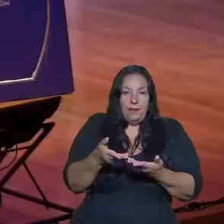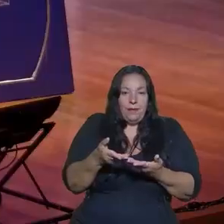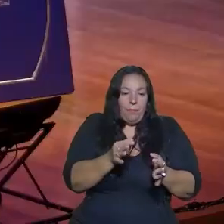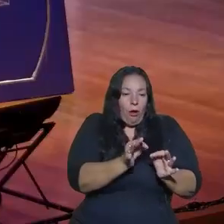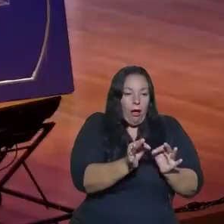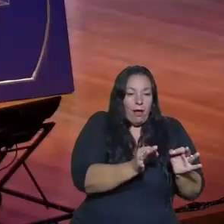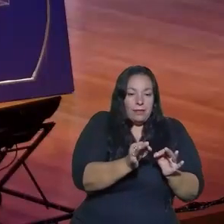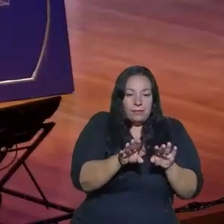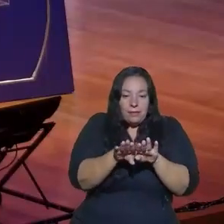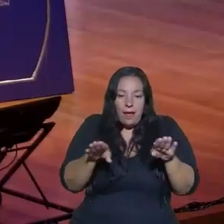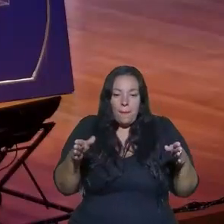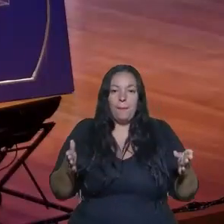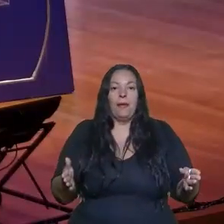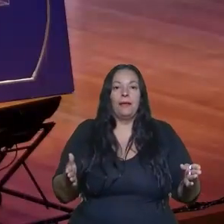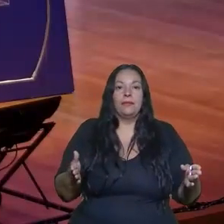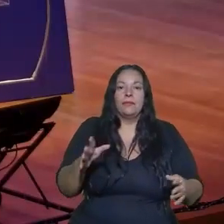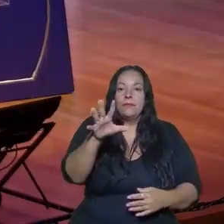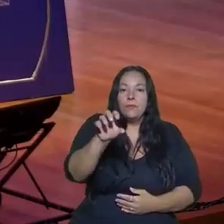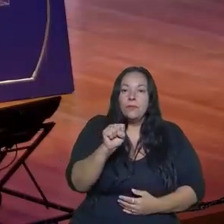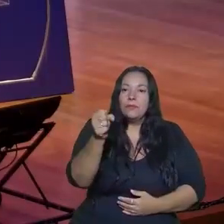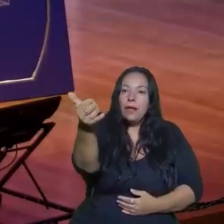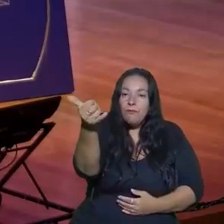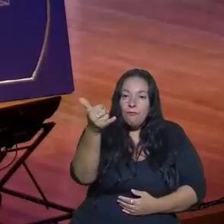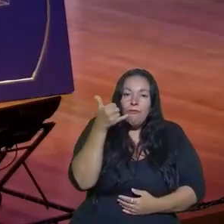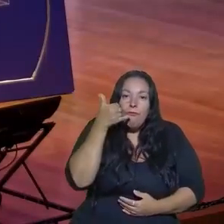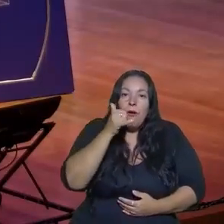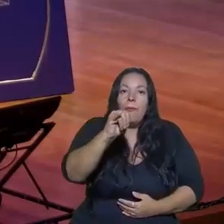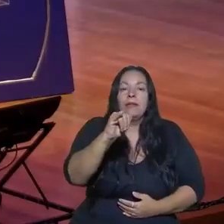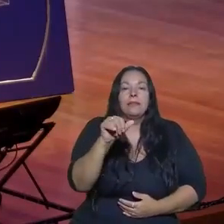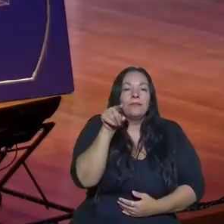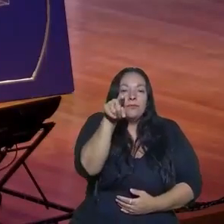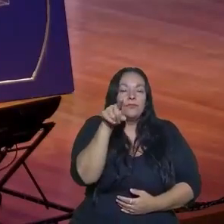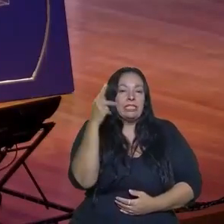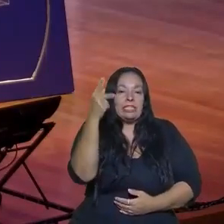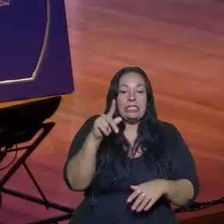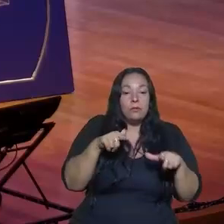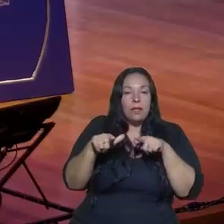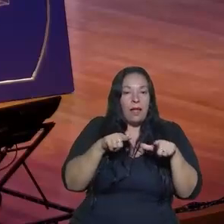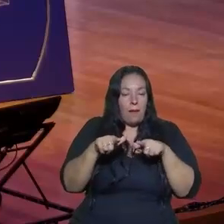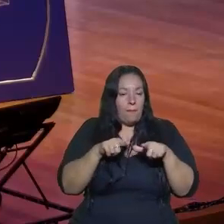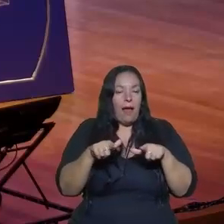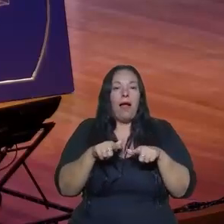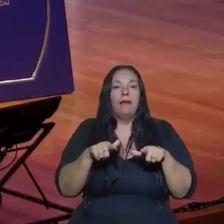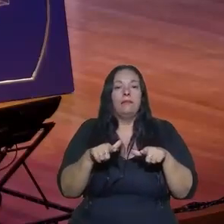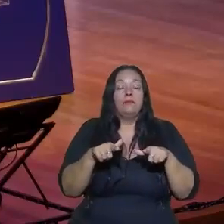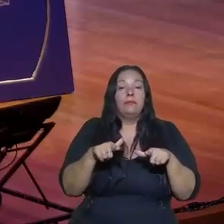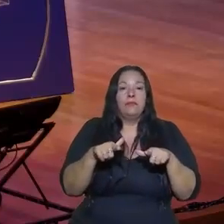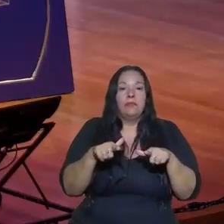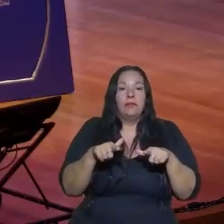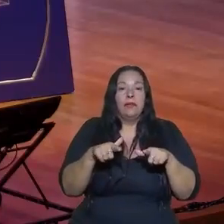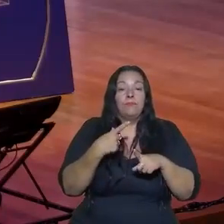E eu fui buscar informações sobre você, tentar compreender você, seu trabalho, e eu fiquei muito impressionado porque